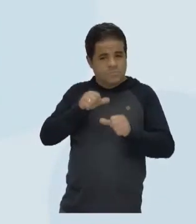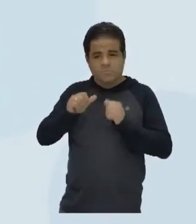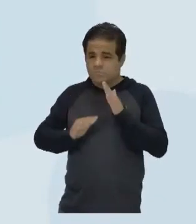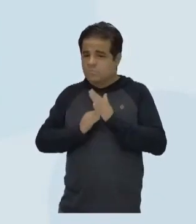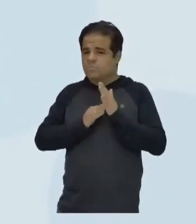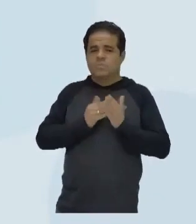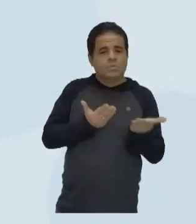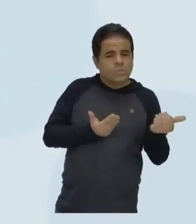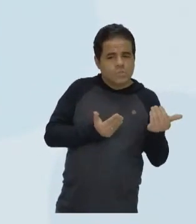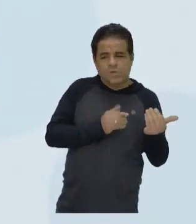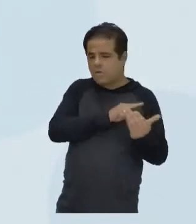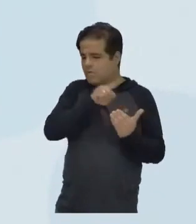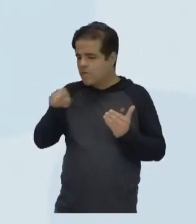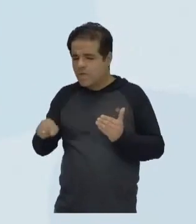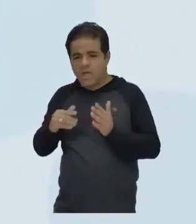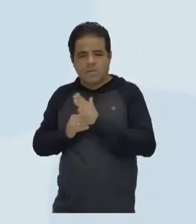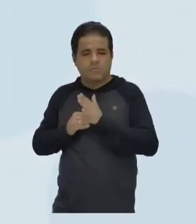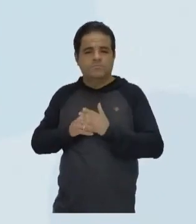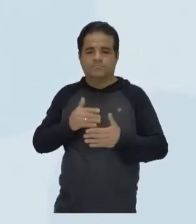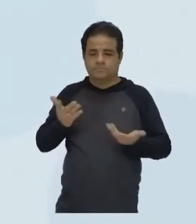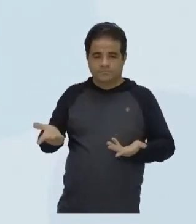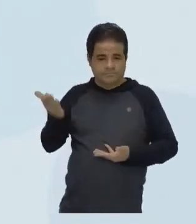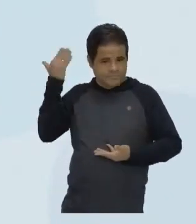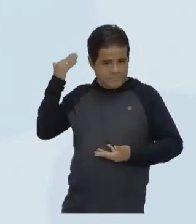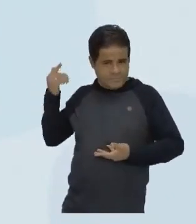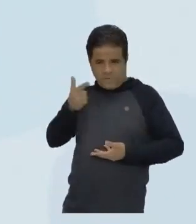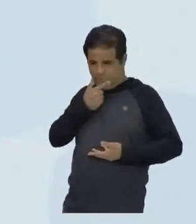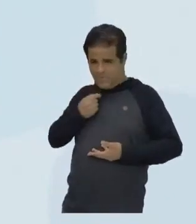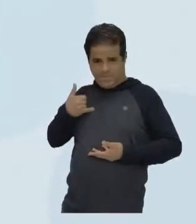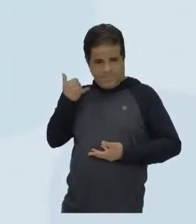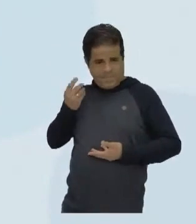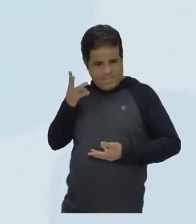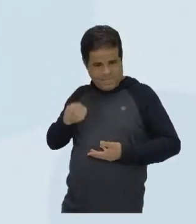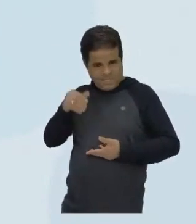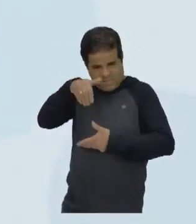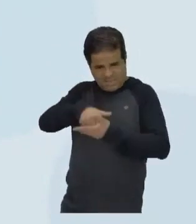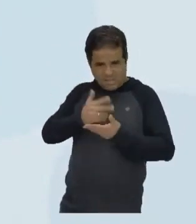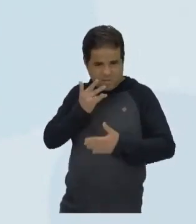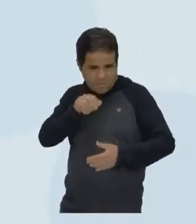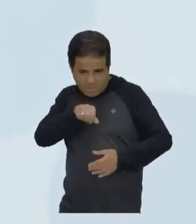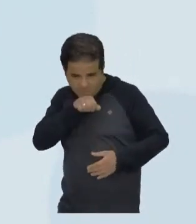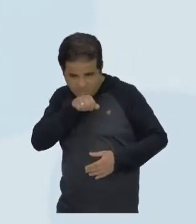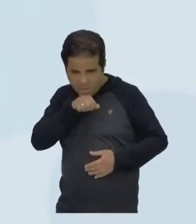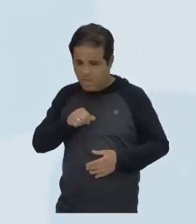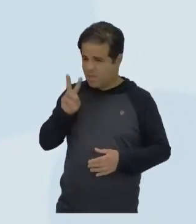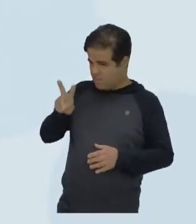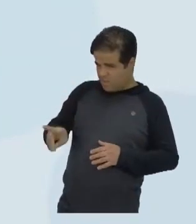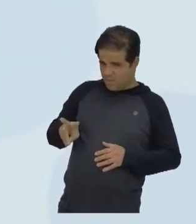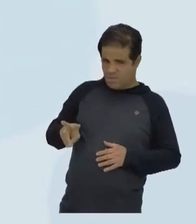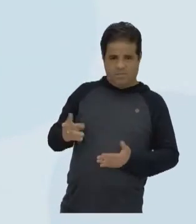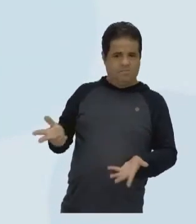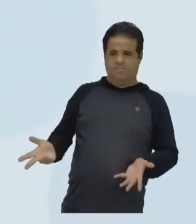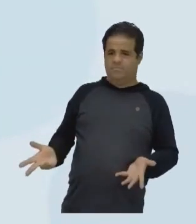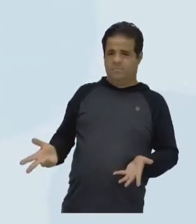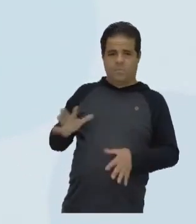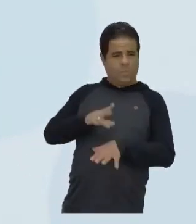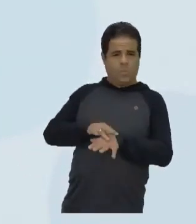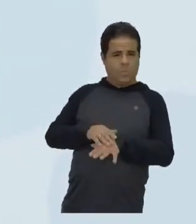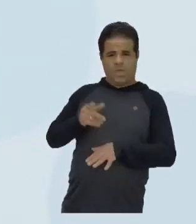adulto. Até pouquíssimo tempo atrás, um marmanjão de 30 anos, enfiado na casa dos pais, seria visto como uma